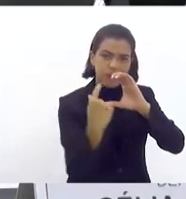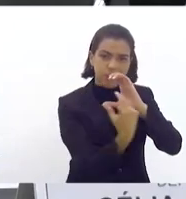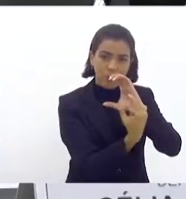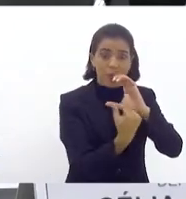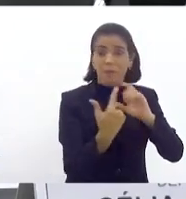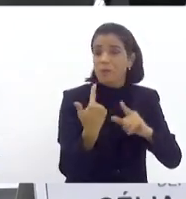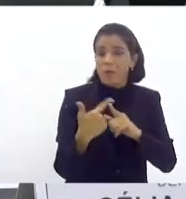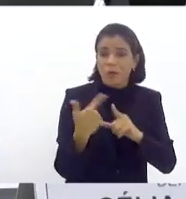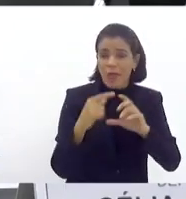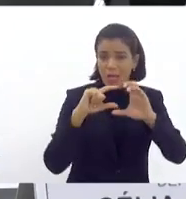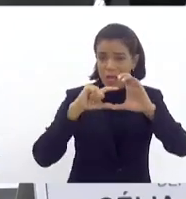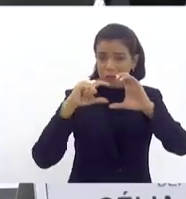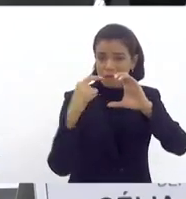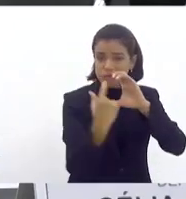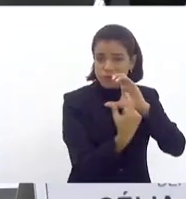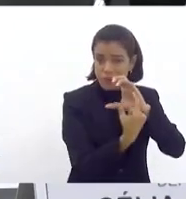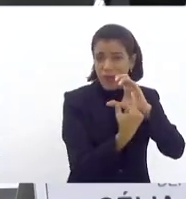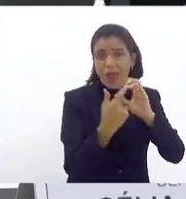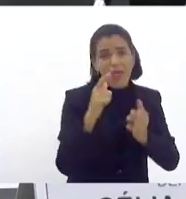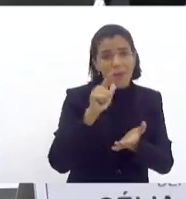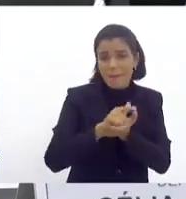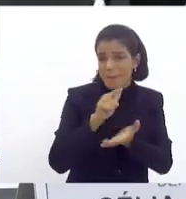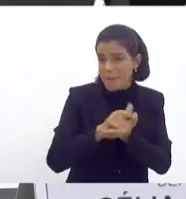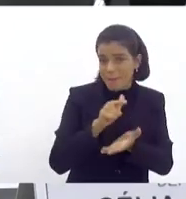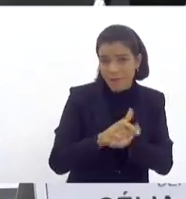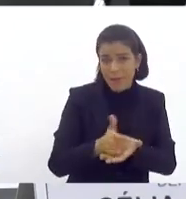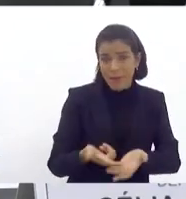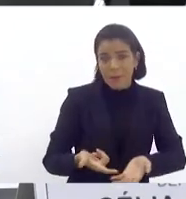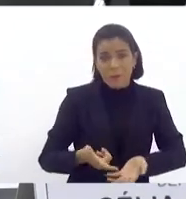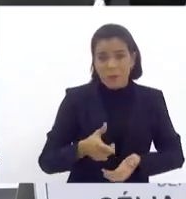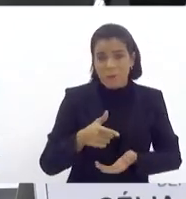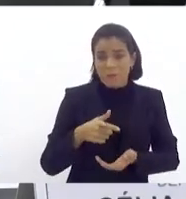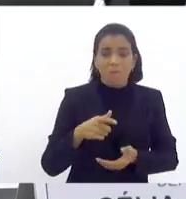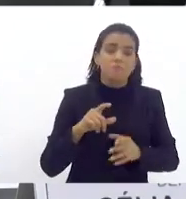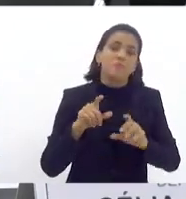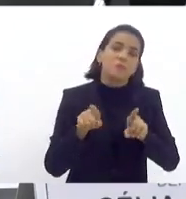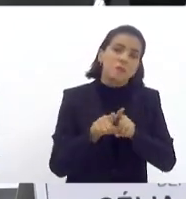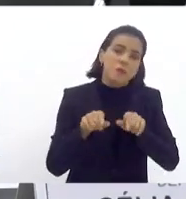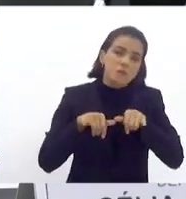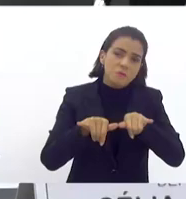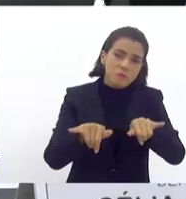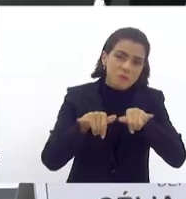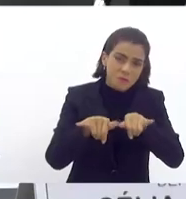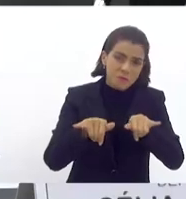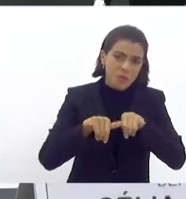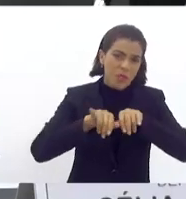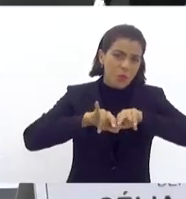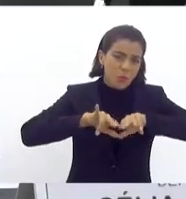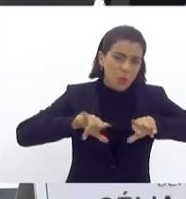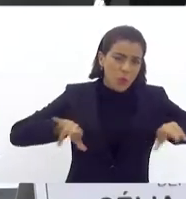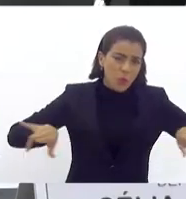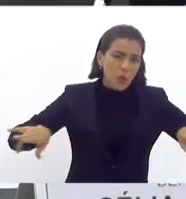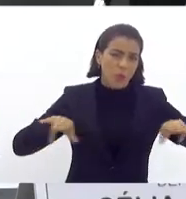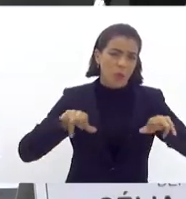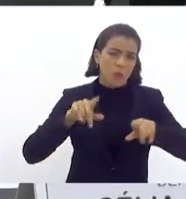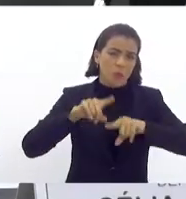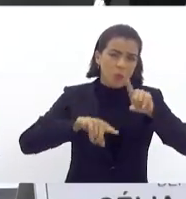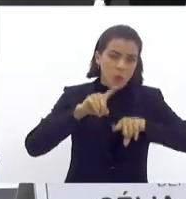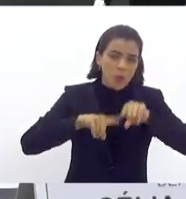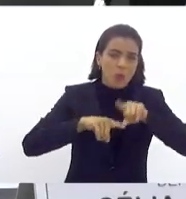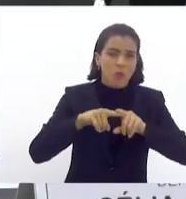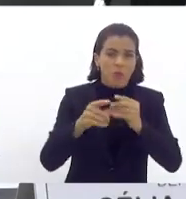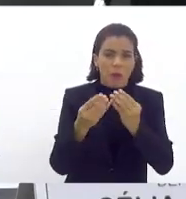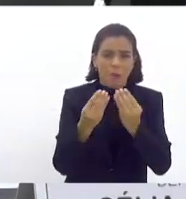a embalagem é cartonada. Né? Supermercados, enfim, todo produto alimentício. Então,